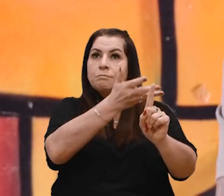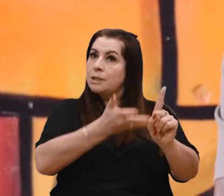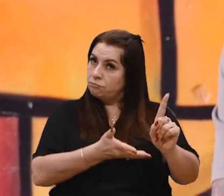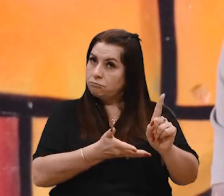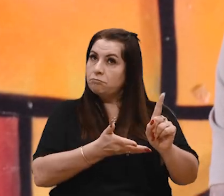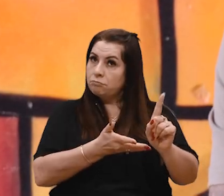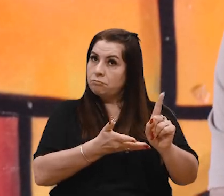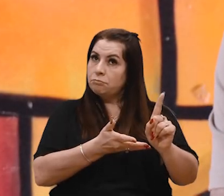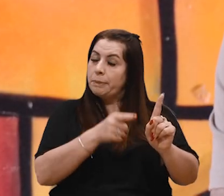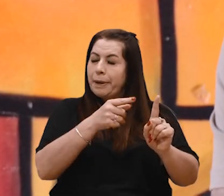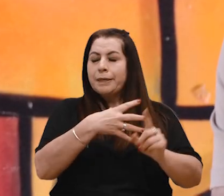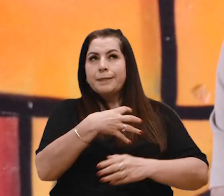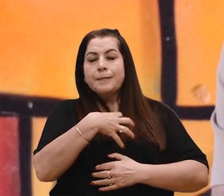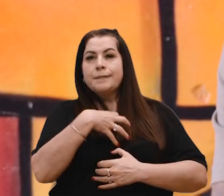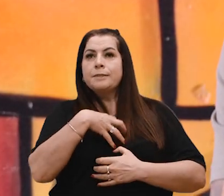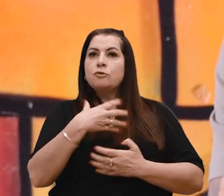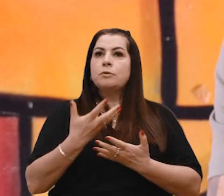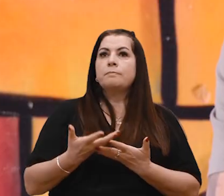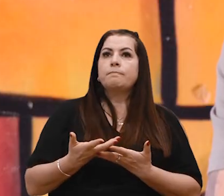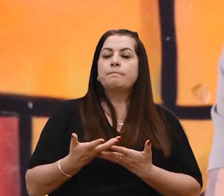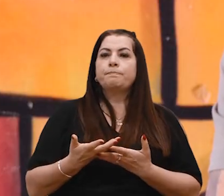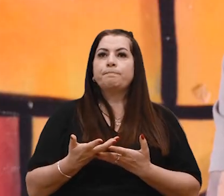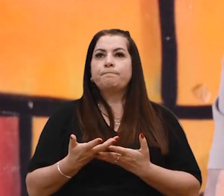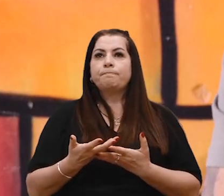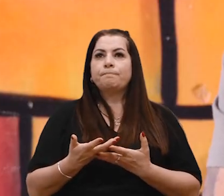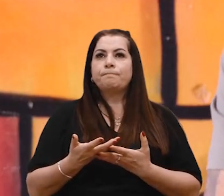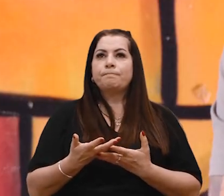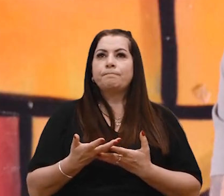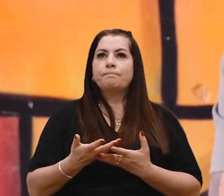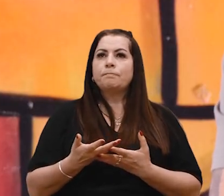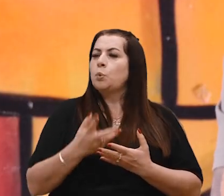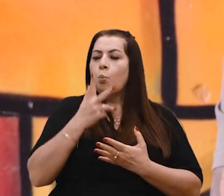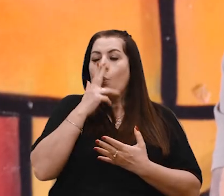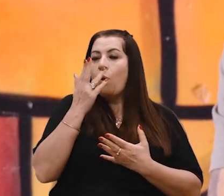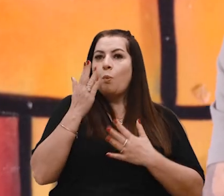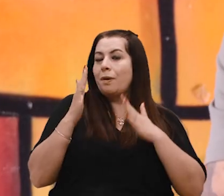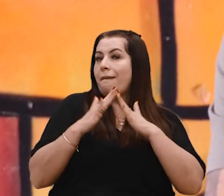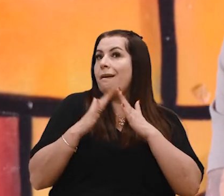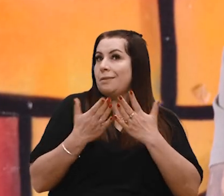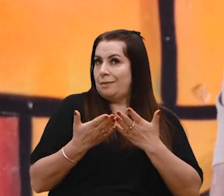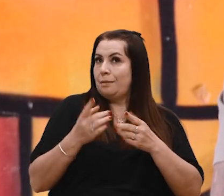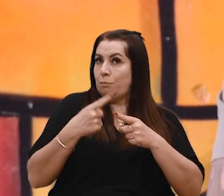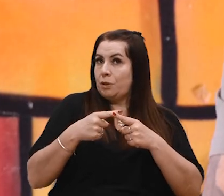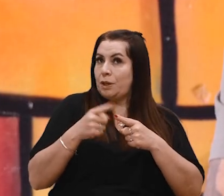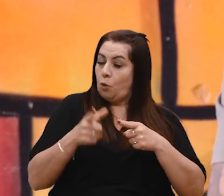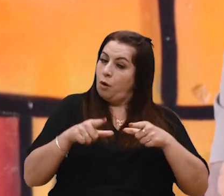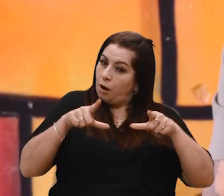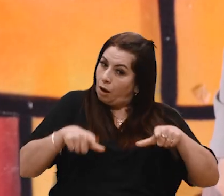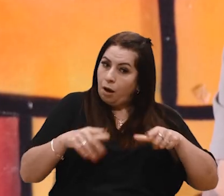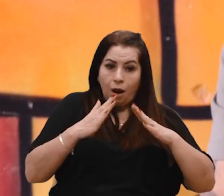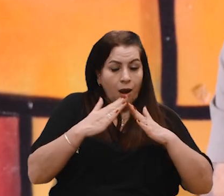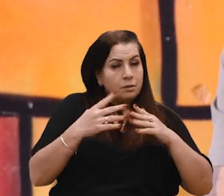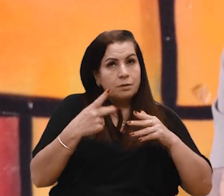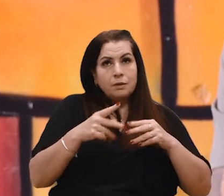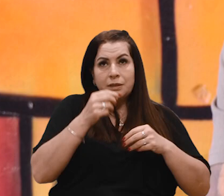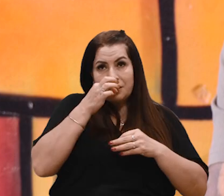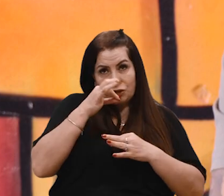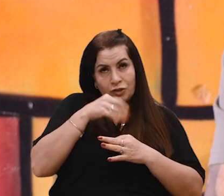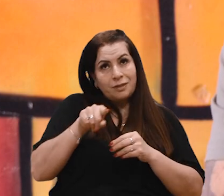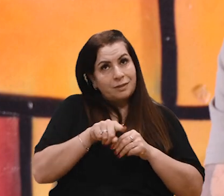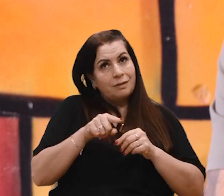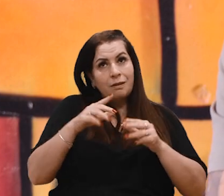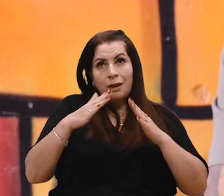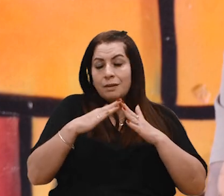também homenageasse, né? Para que ele se sentisse em casa, porque agora é o lar deles,